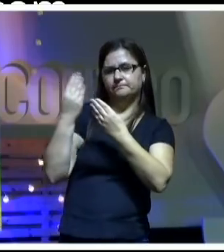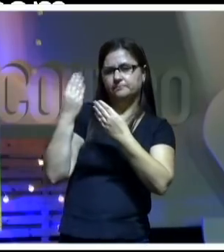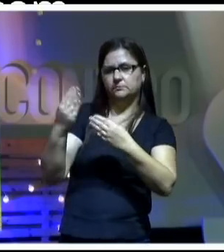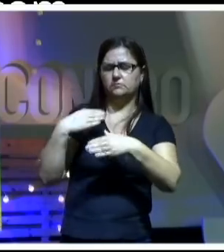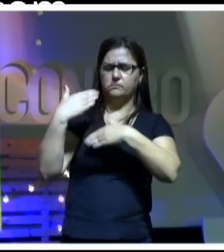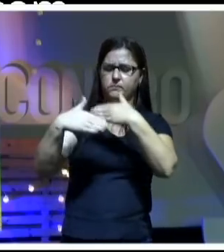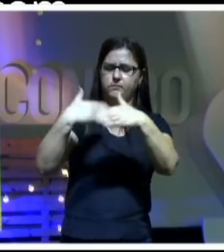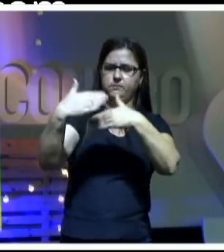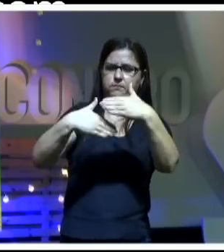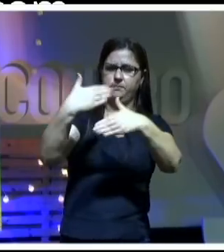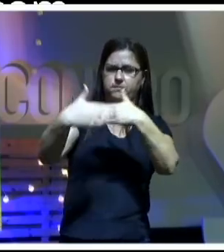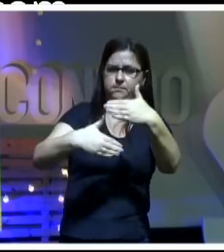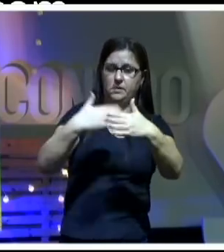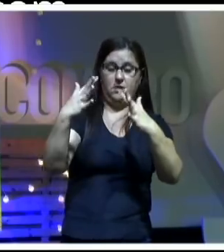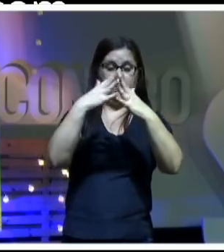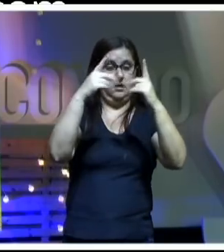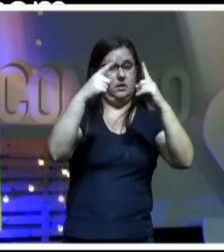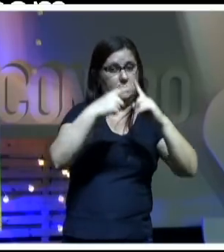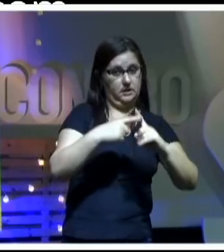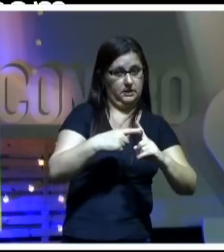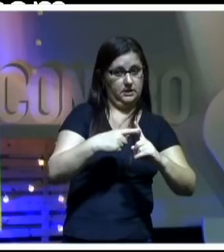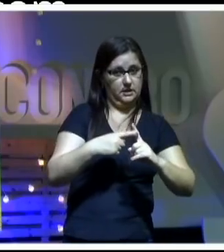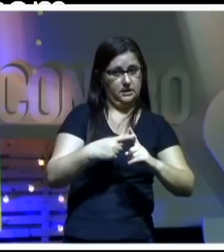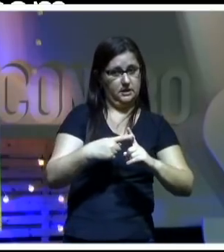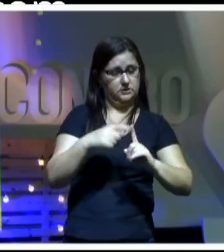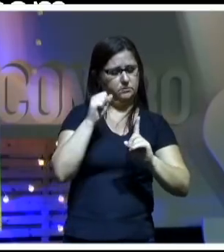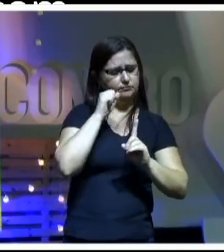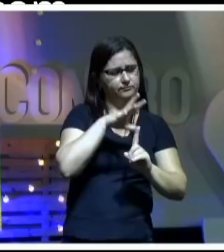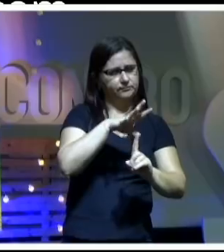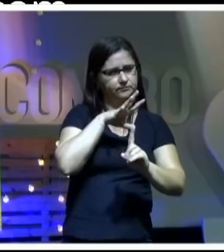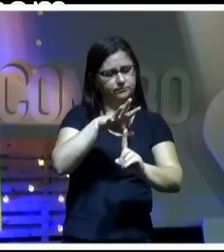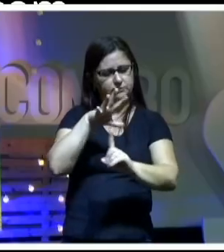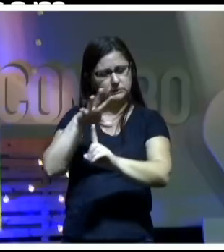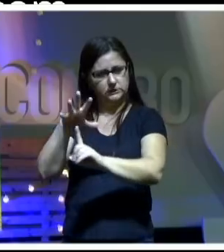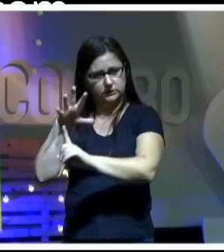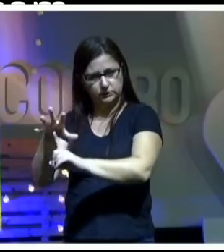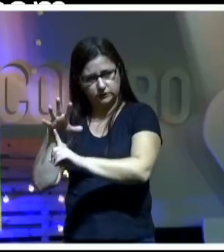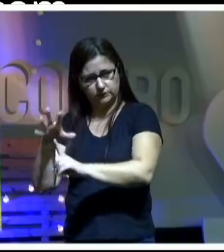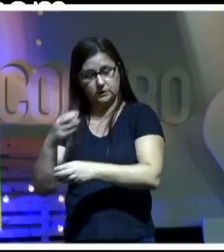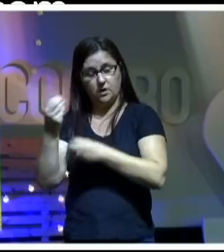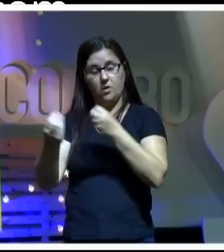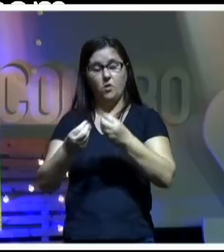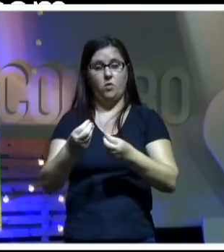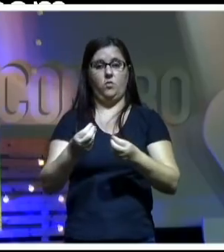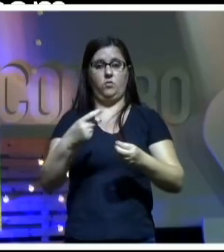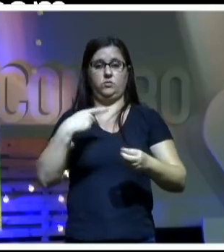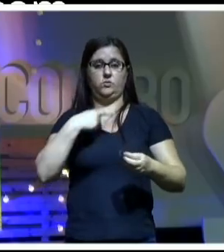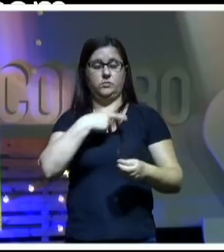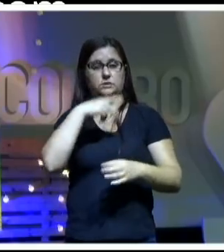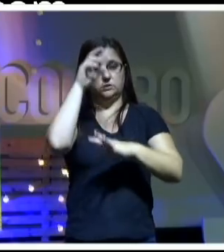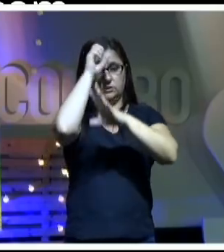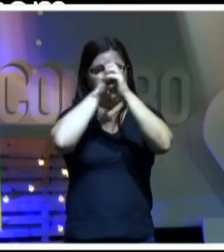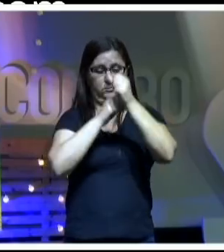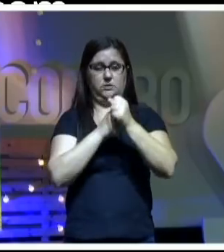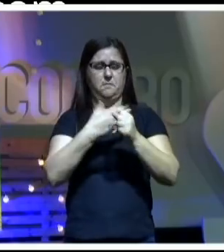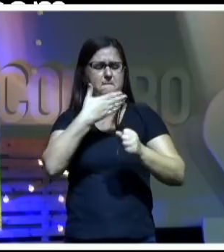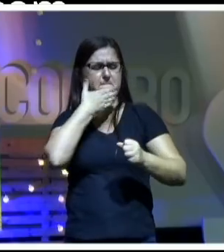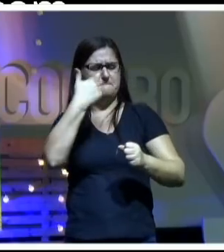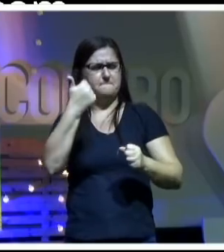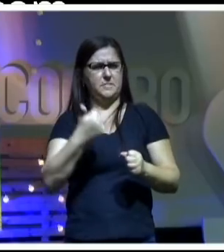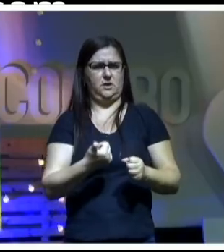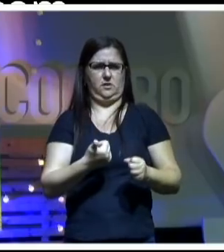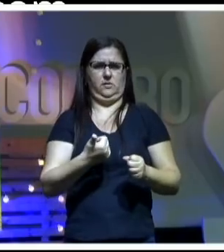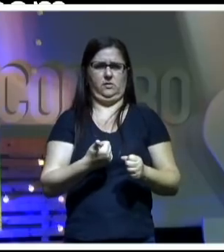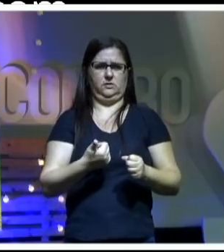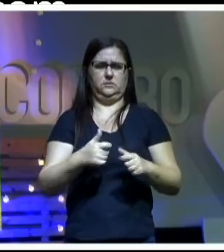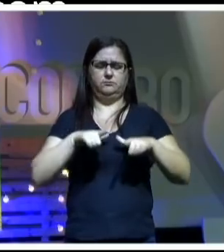diante congregações demandam essas qualificações de seus pastores e é melhor ainda se eles tiverem o título de mr gay